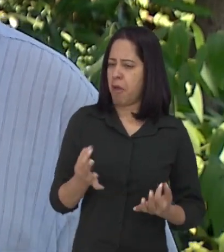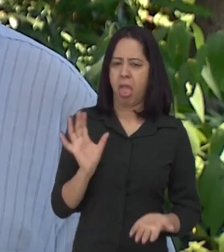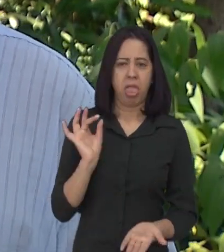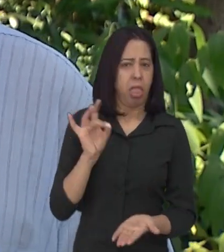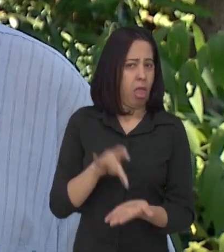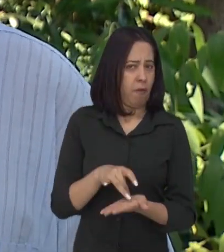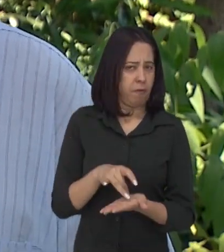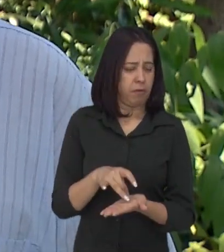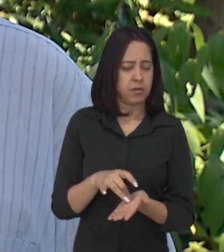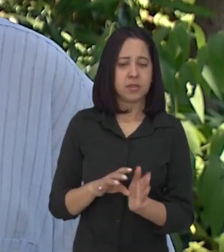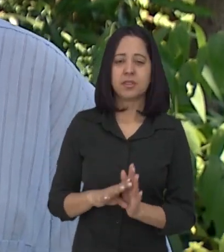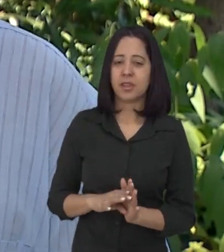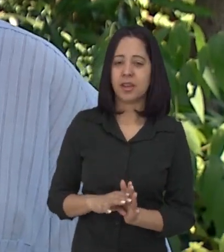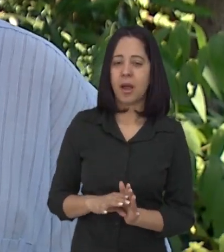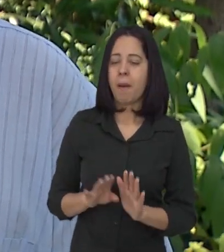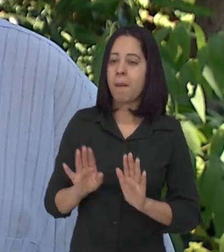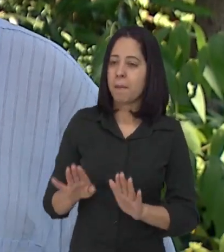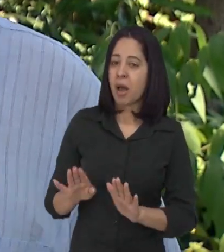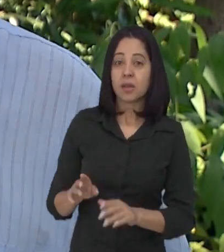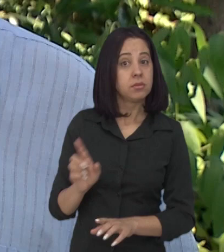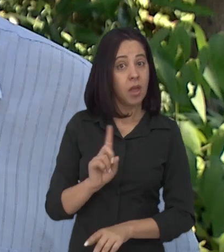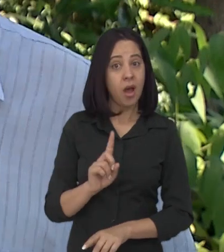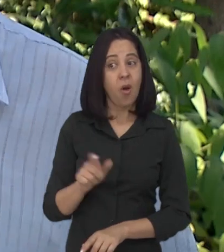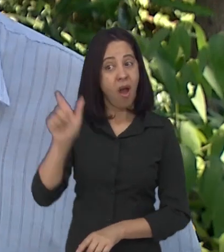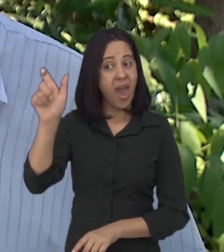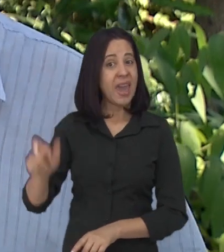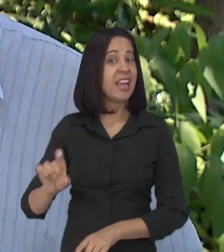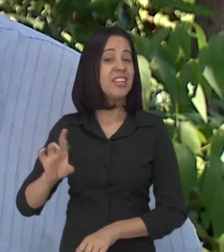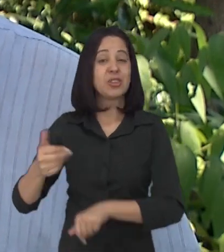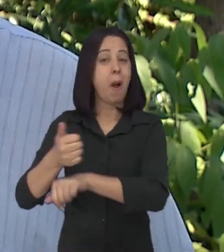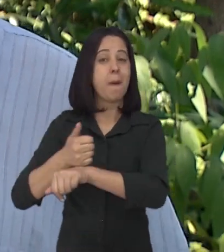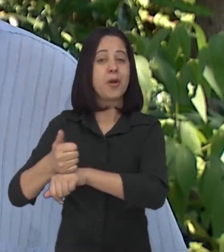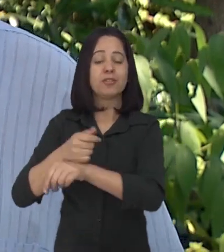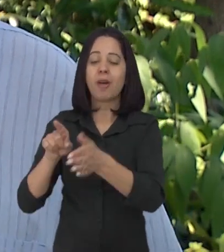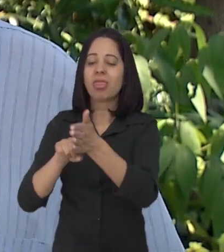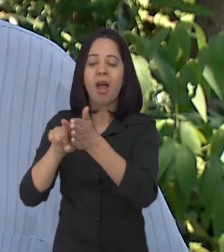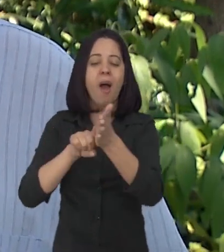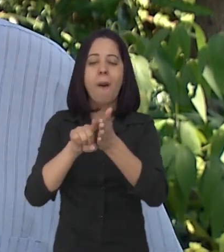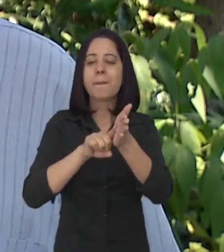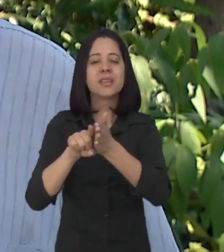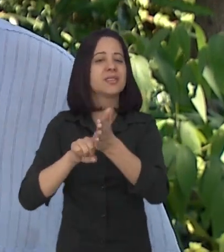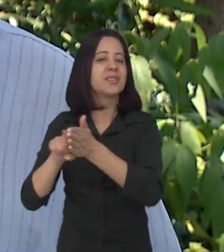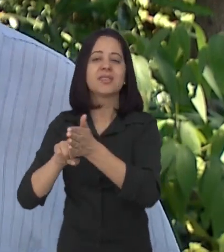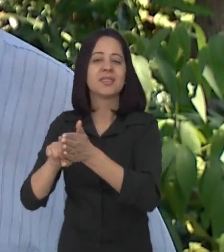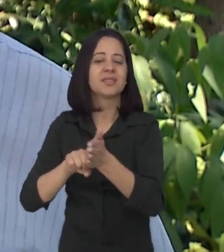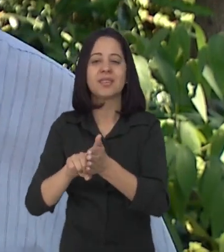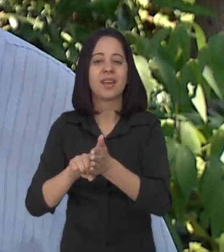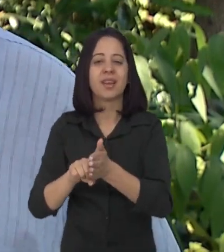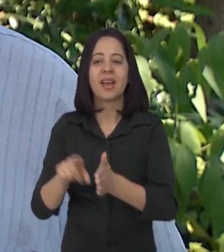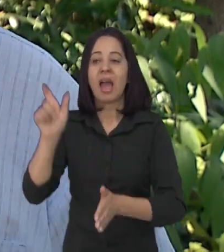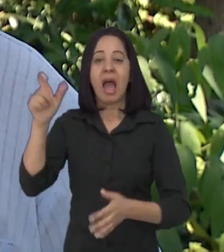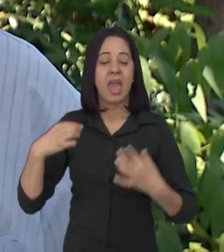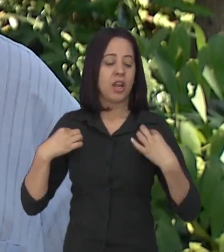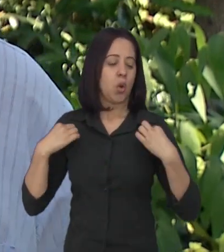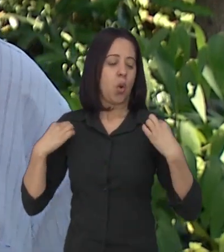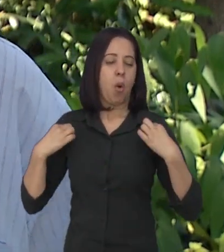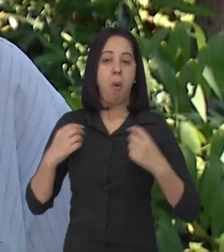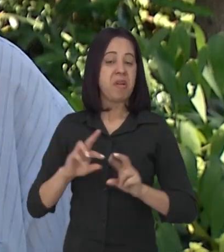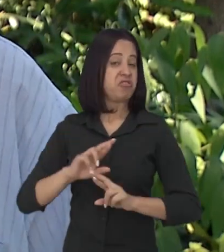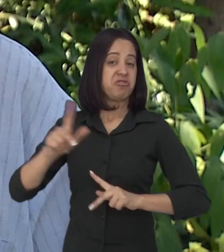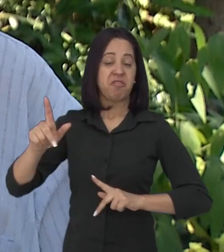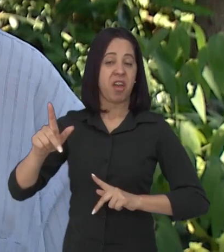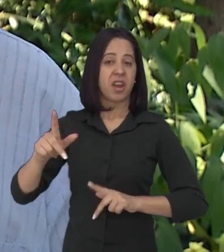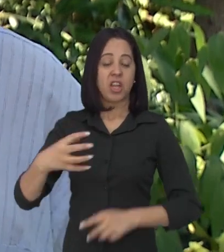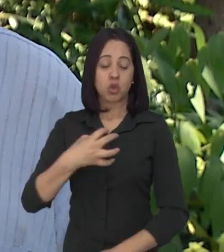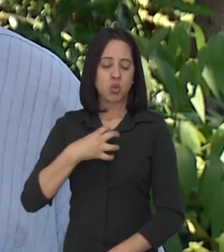oficial, assim, né, digamos assim. Mas não, era um pesquisador de uma outra época, né, que se vestia como de uma